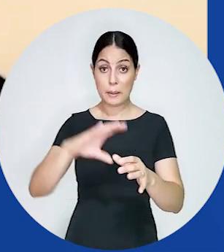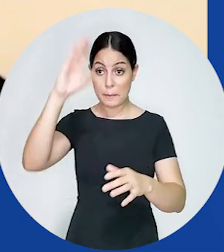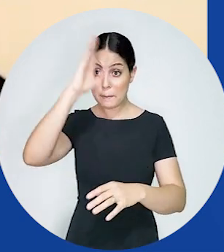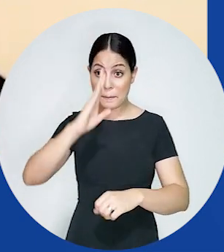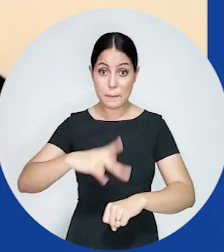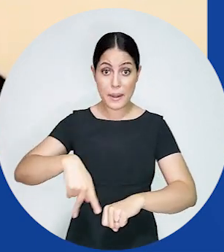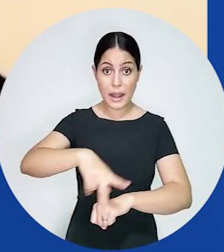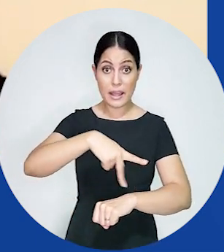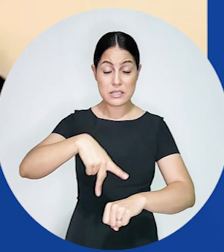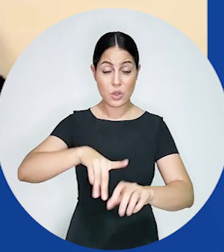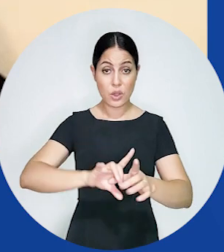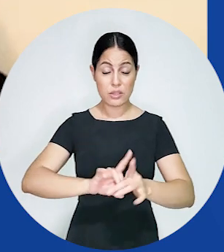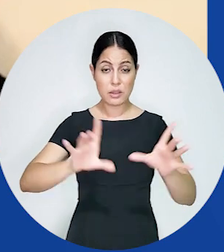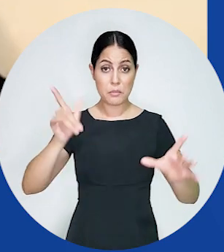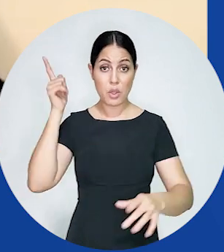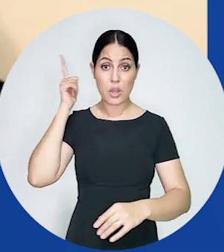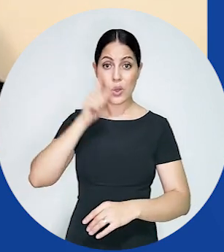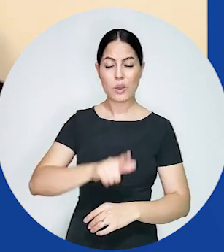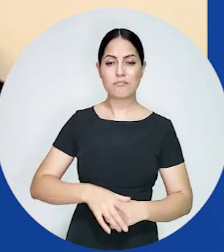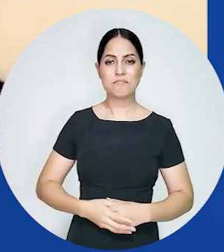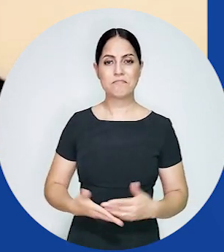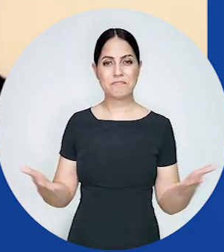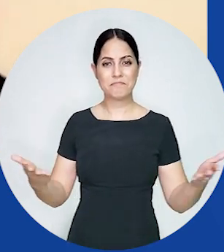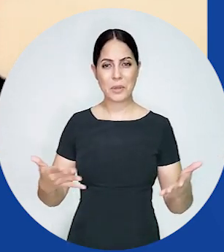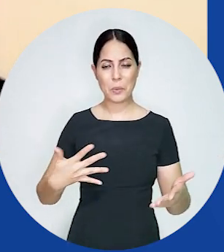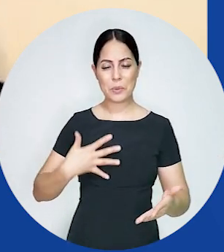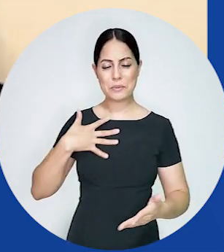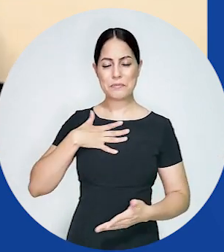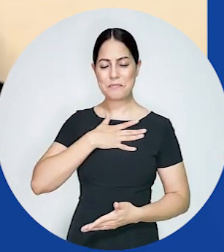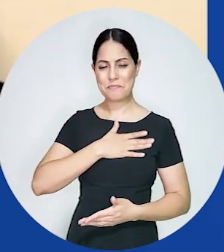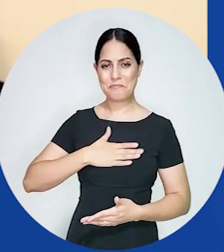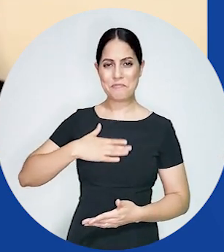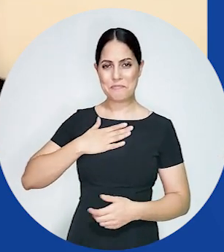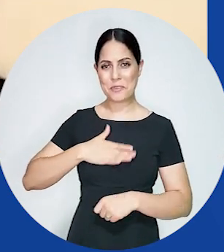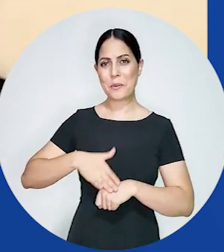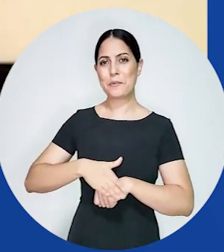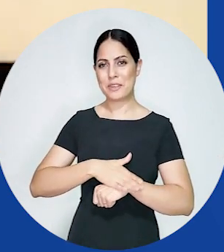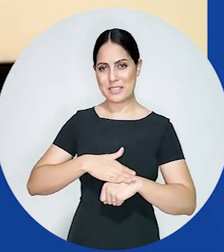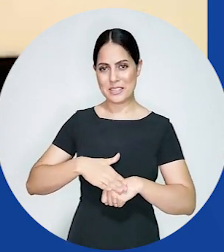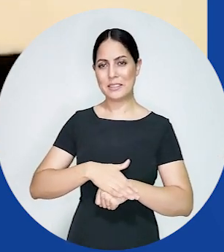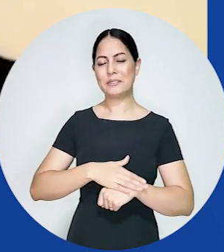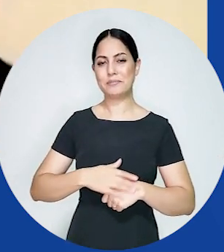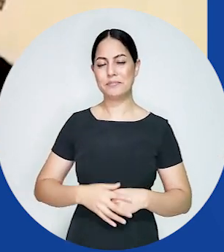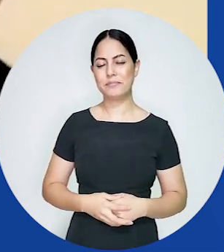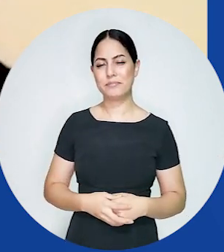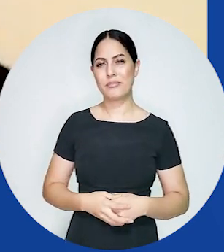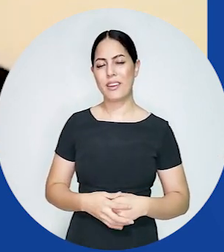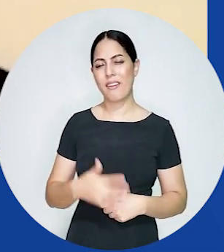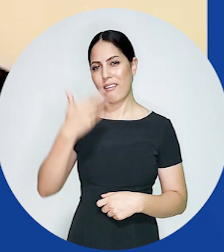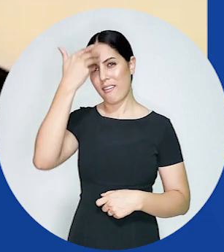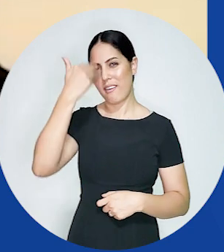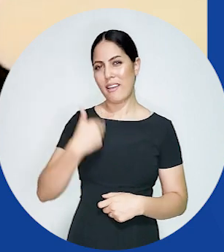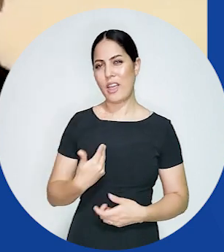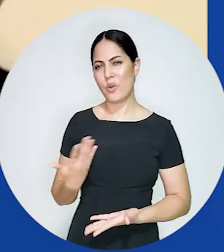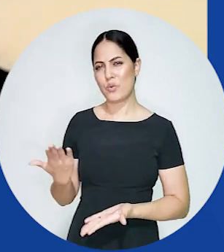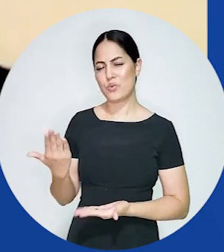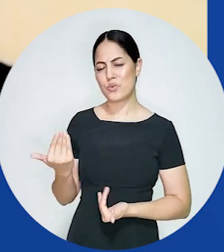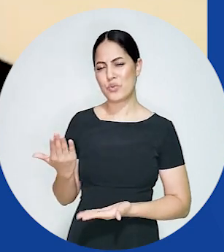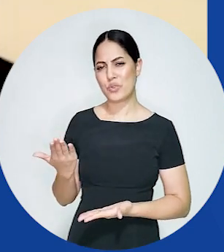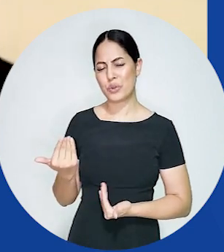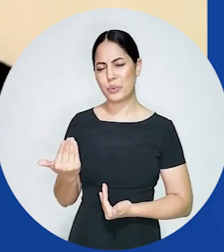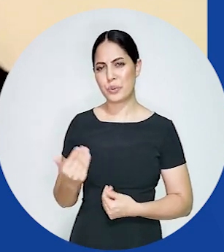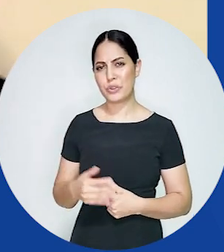conquistasse a democracia. Então, eu quero te dizer que eu tenho o maior prazer de estar aqui conversando com você. A minha juventude e